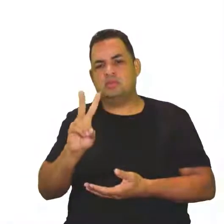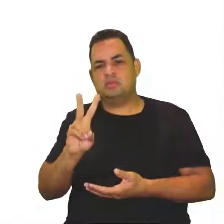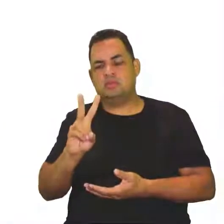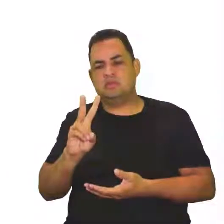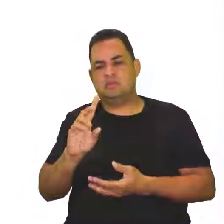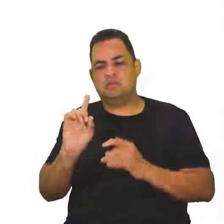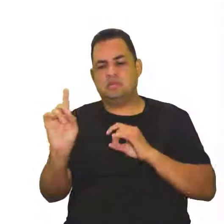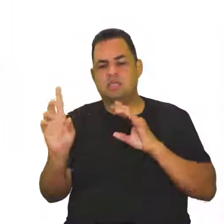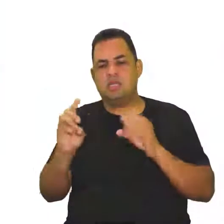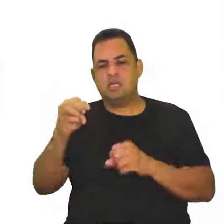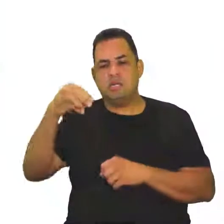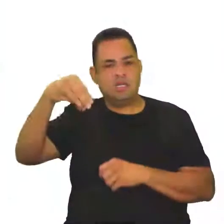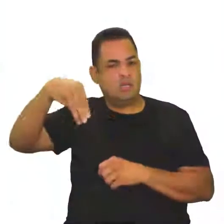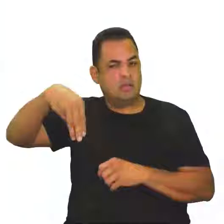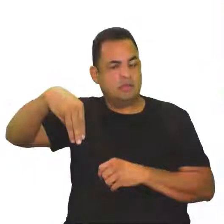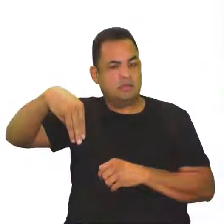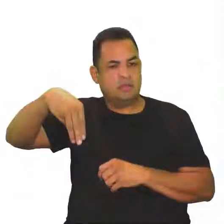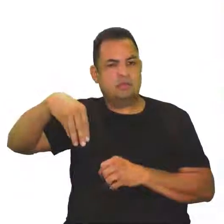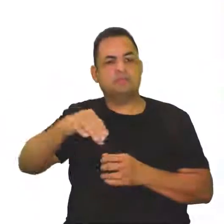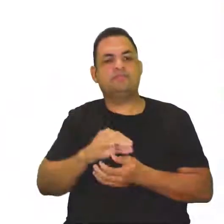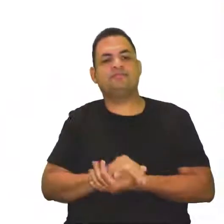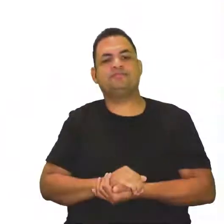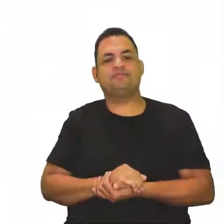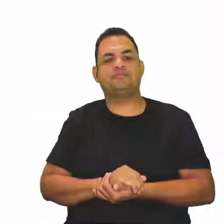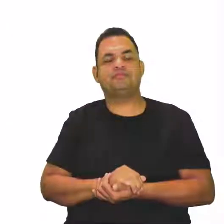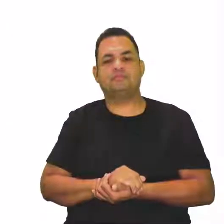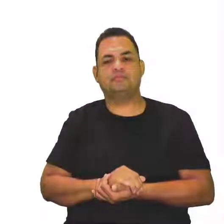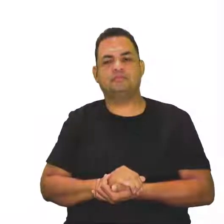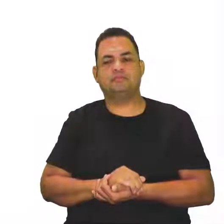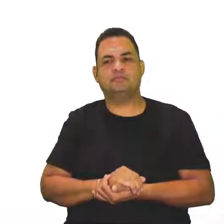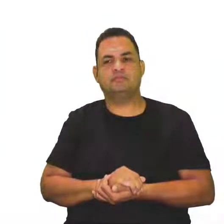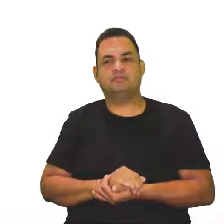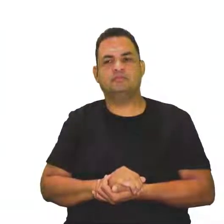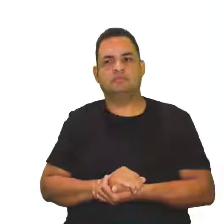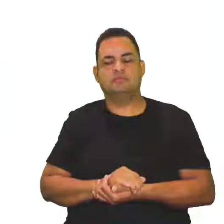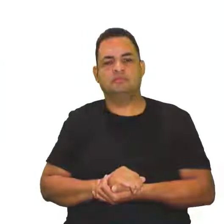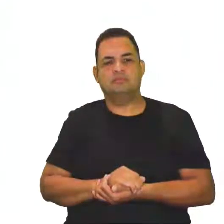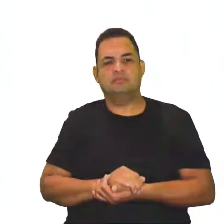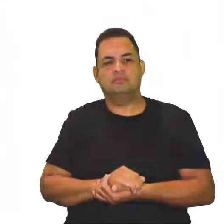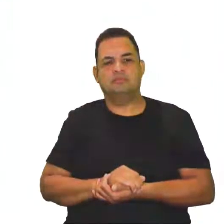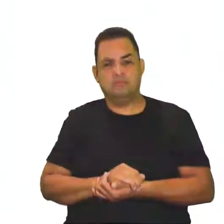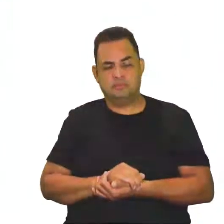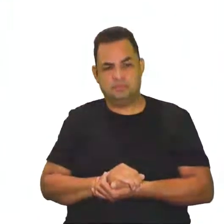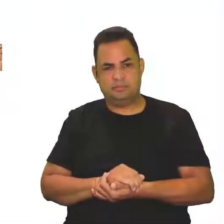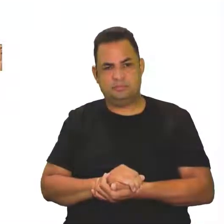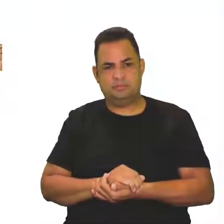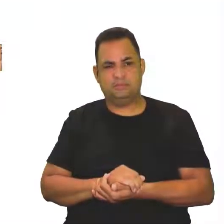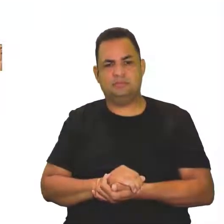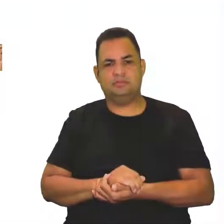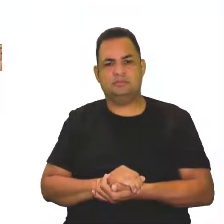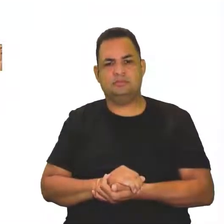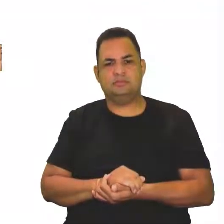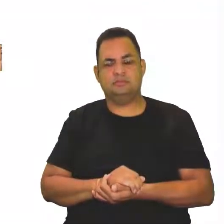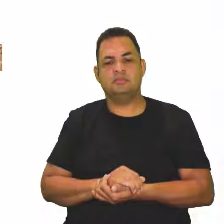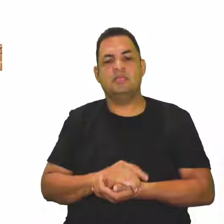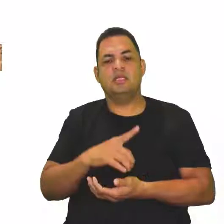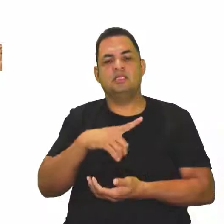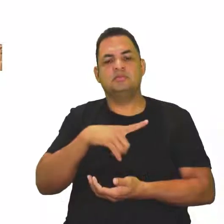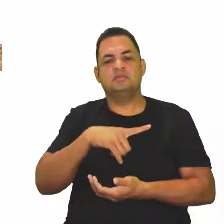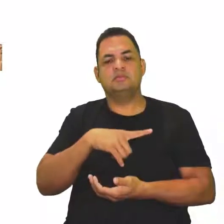100 volts por metro, no caso. A cada metro aumenta 100 volts. Aqui o exemplo,